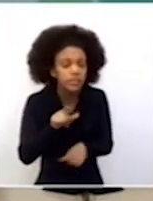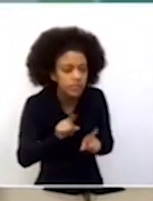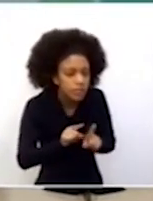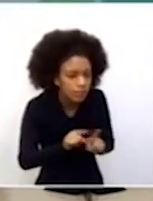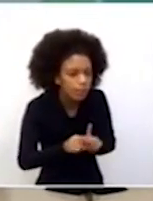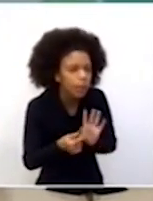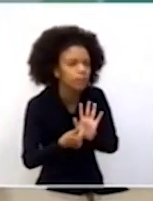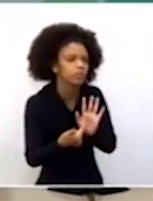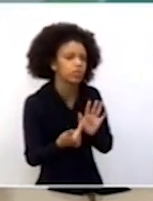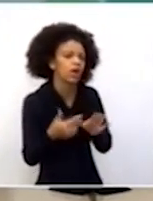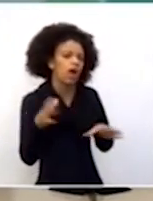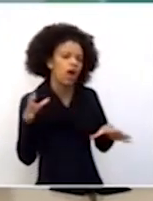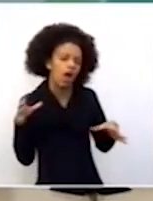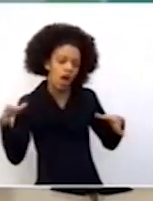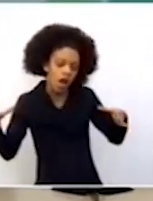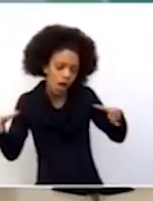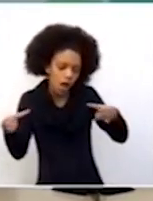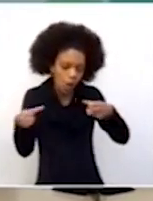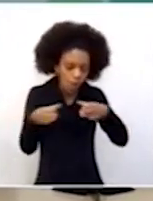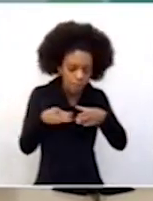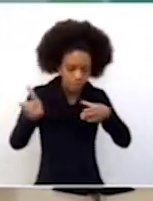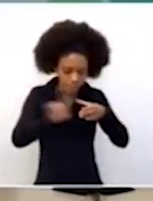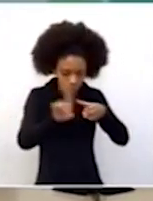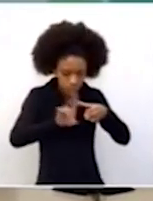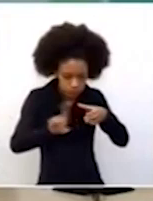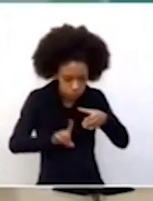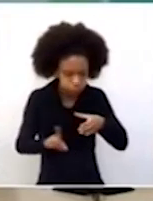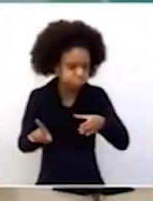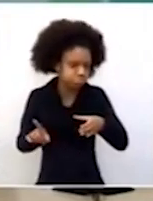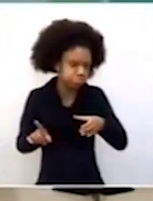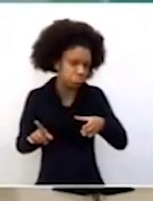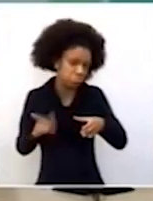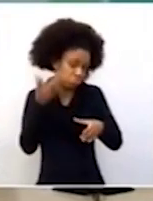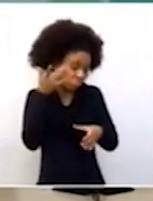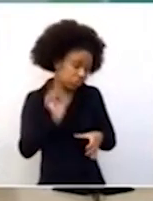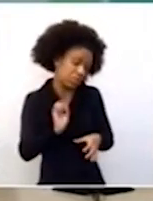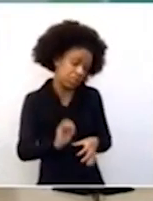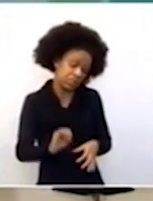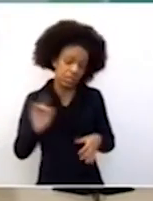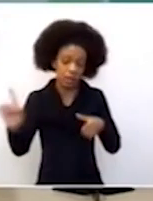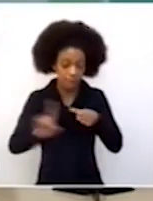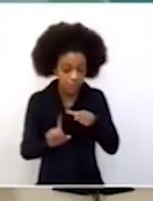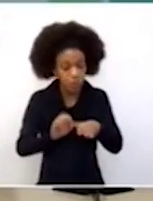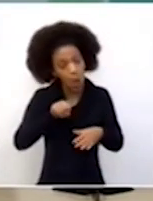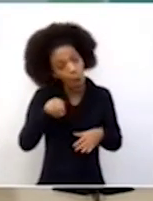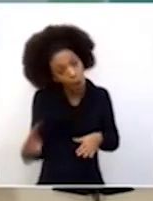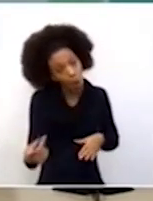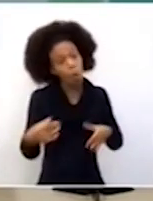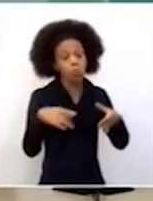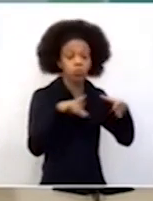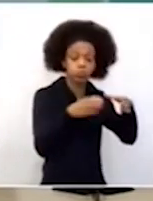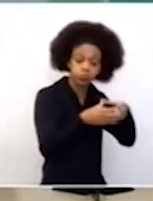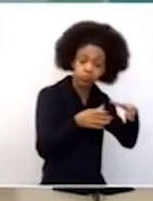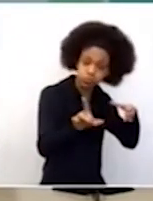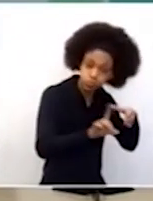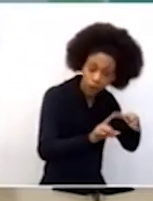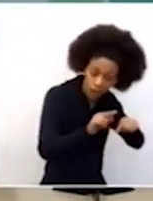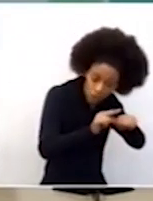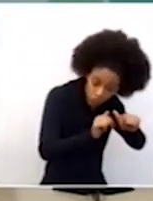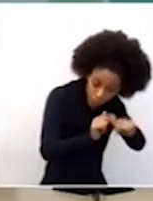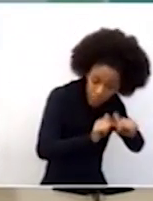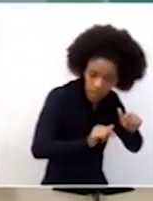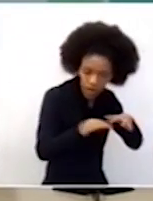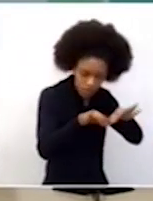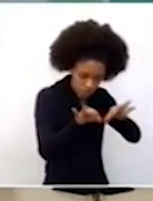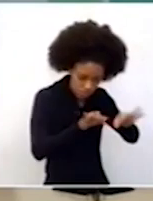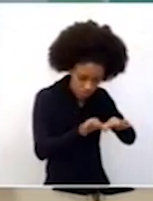o agrupamento, creio eu que seja o agrupamento dos materiais para serem utilizados, né? E complementando o que você disse,